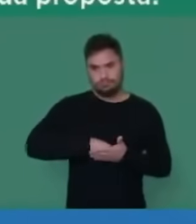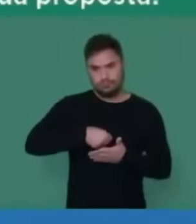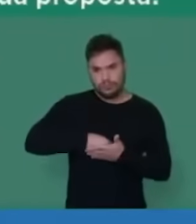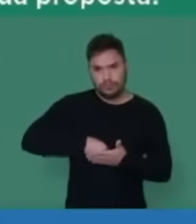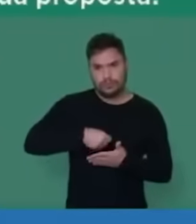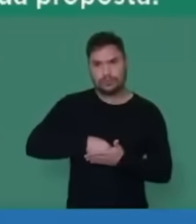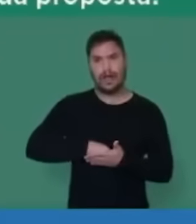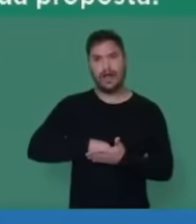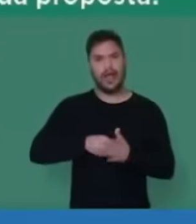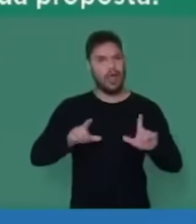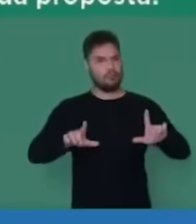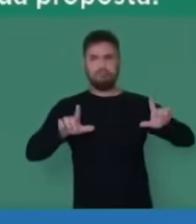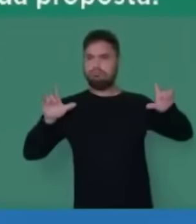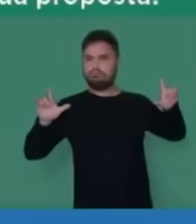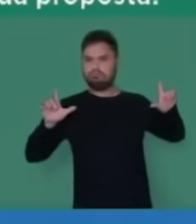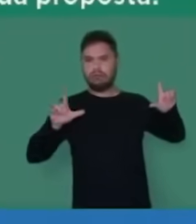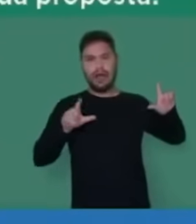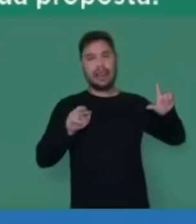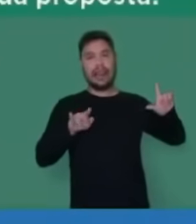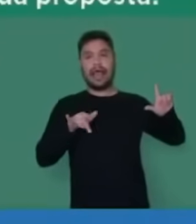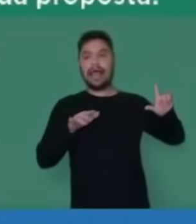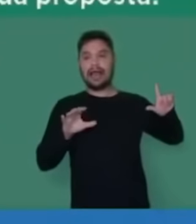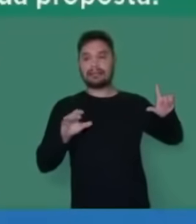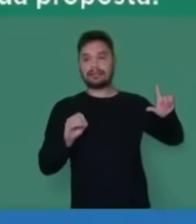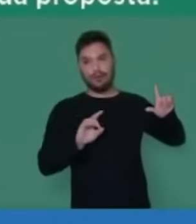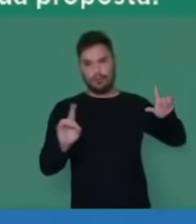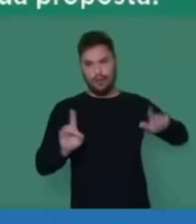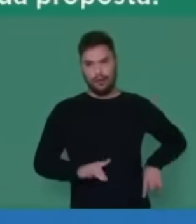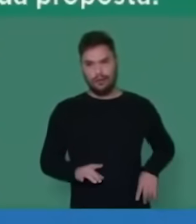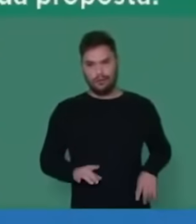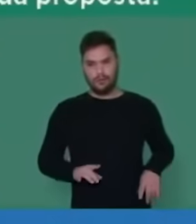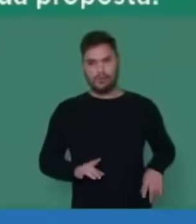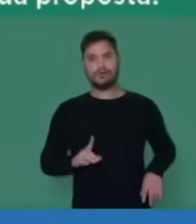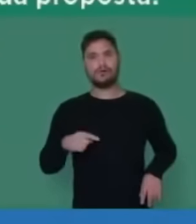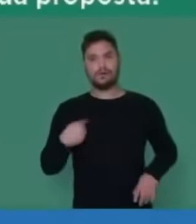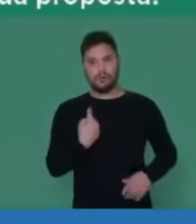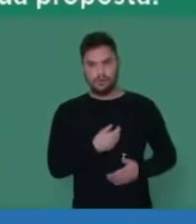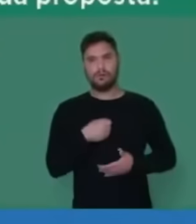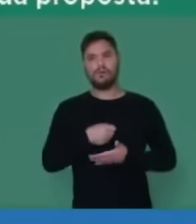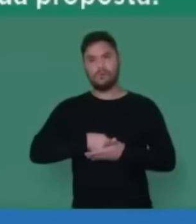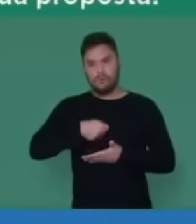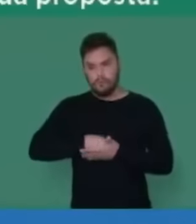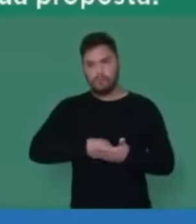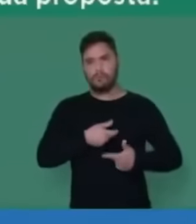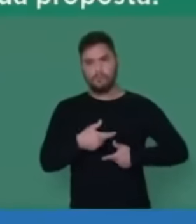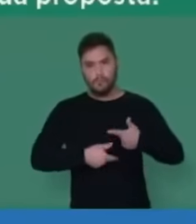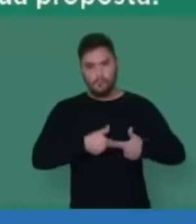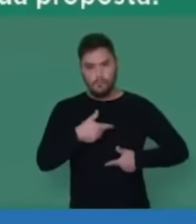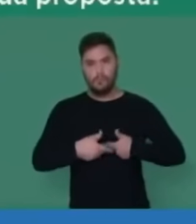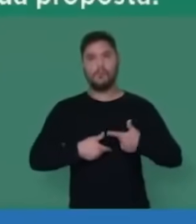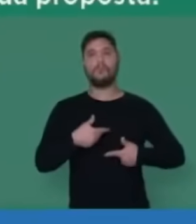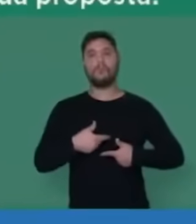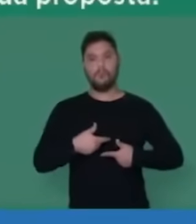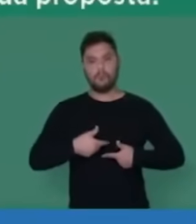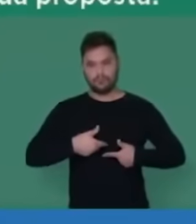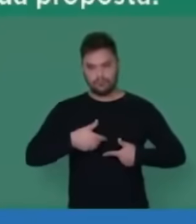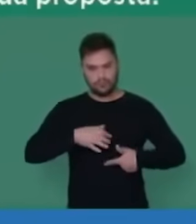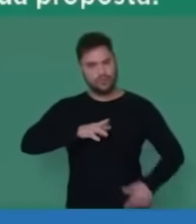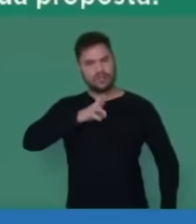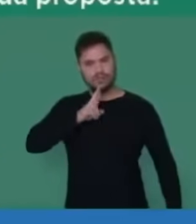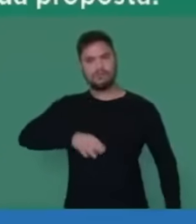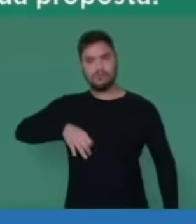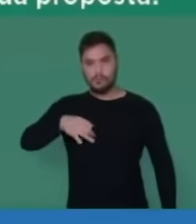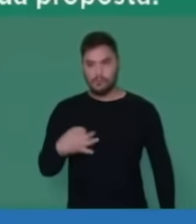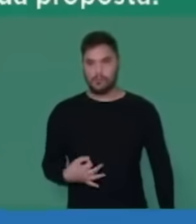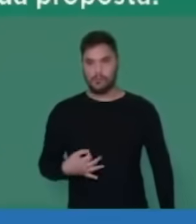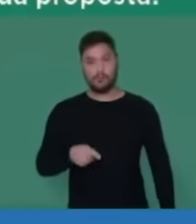lacração, sem trabalho midiático. Nós vamos fazer um trabalho de resultado. E é